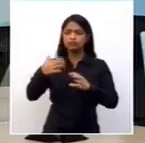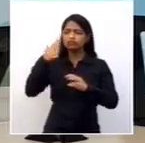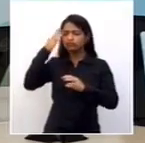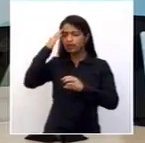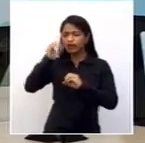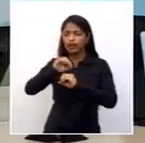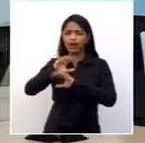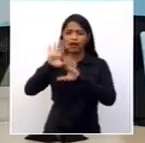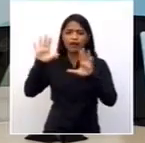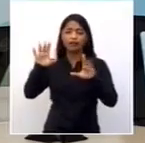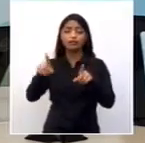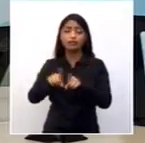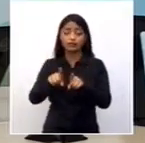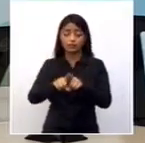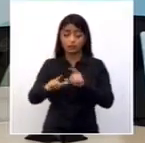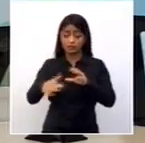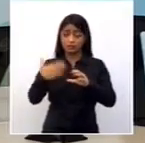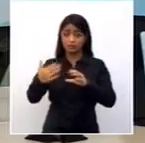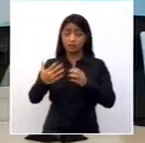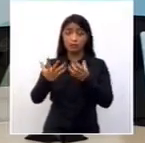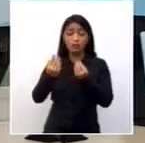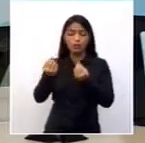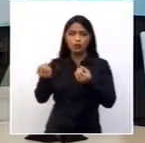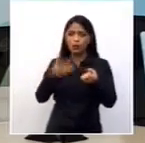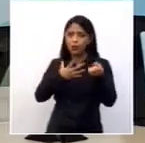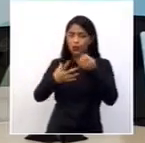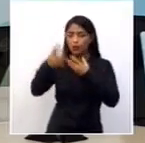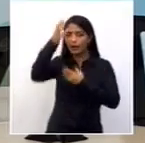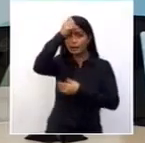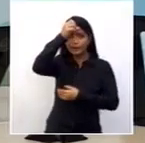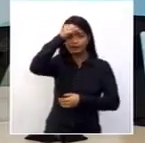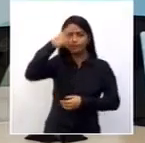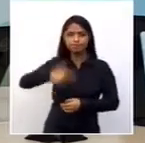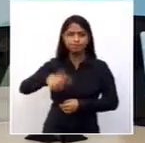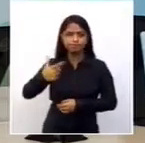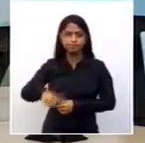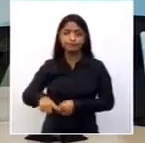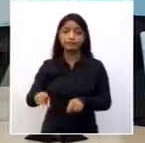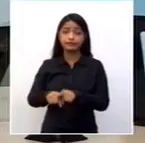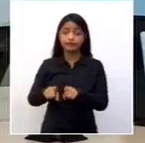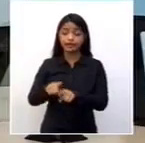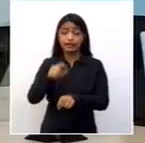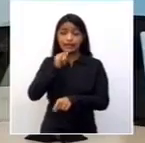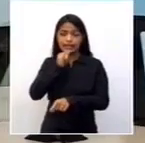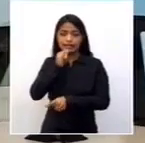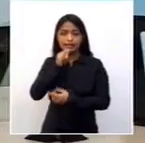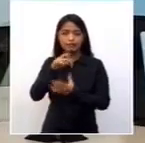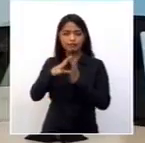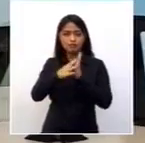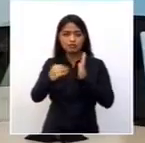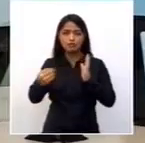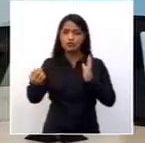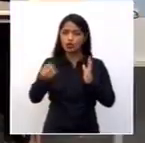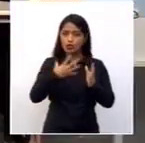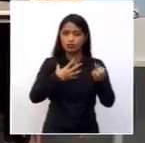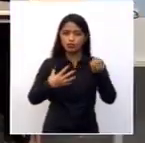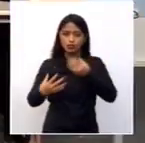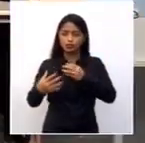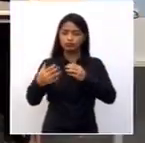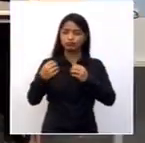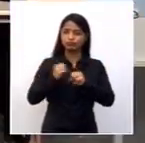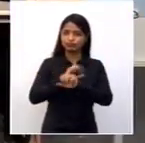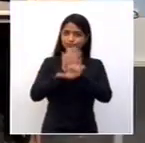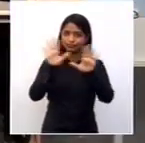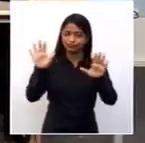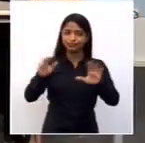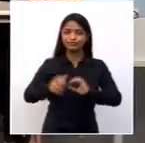TPC cheio de inovações e de aprendizagem e que trouxe novos exemplos, novas inspirações.